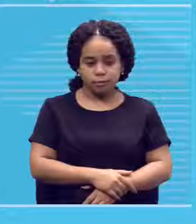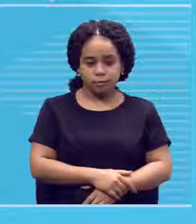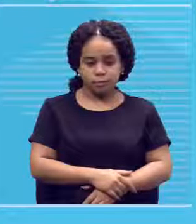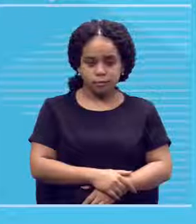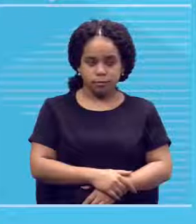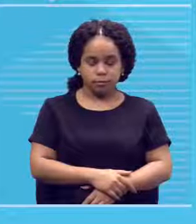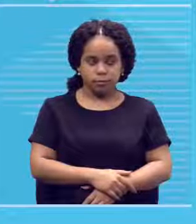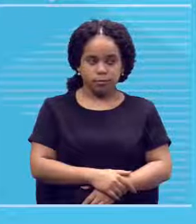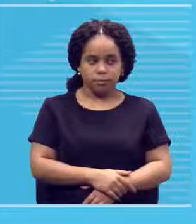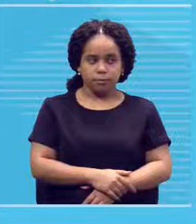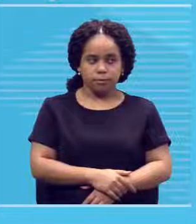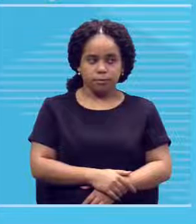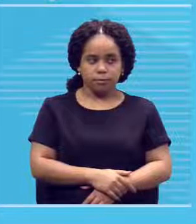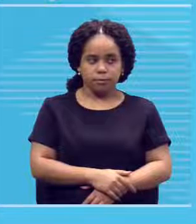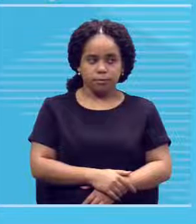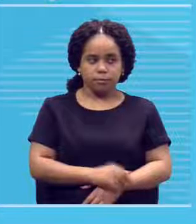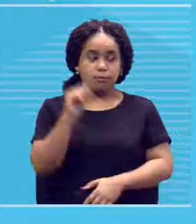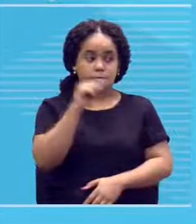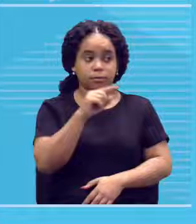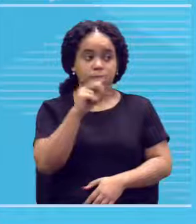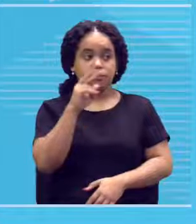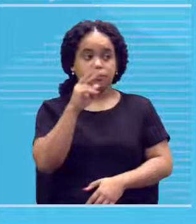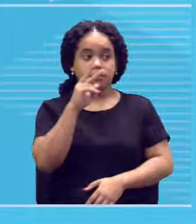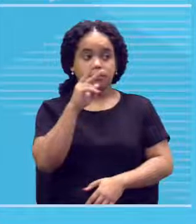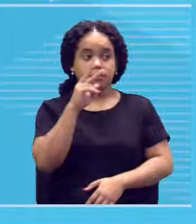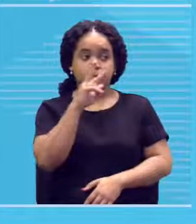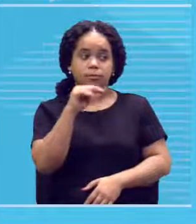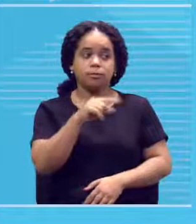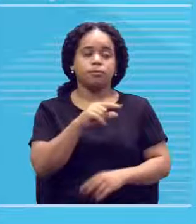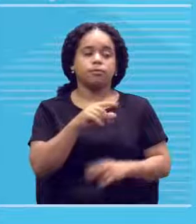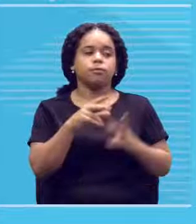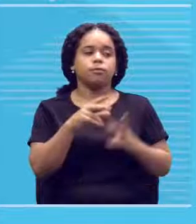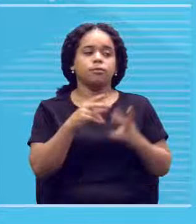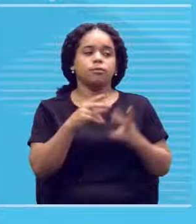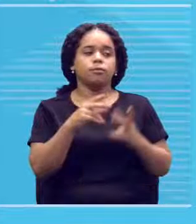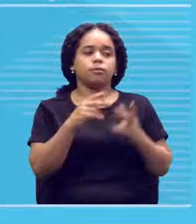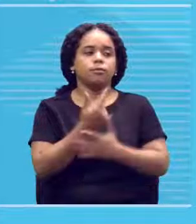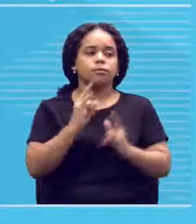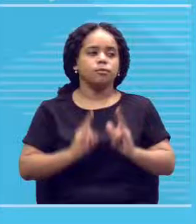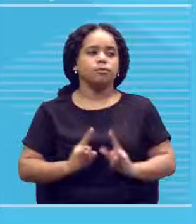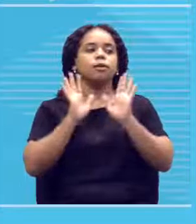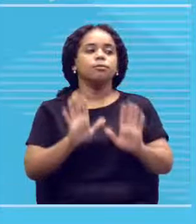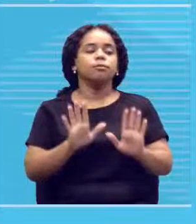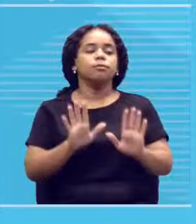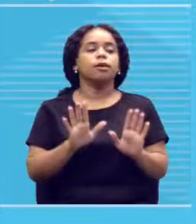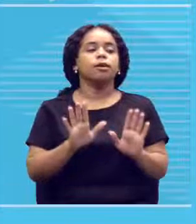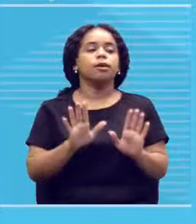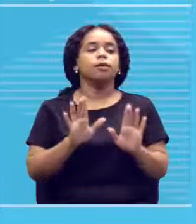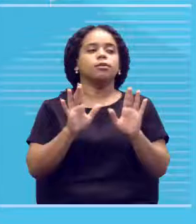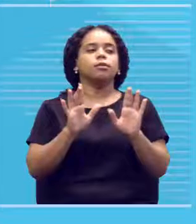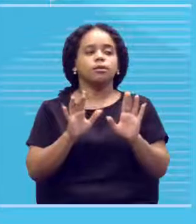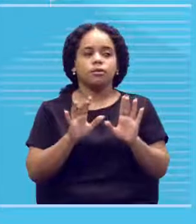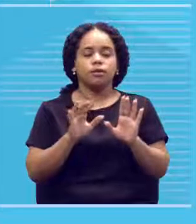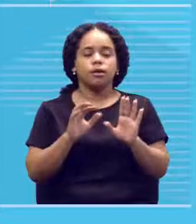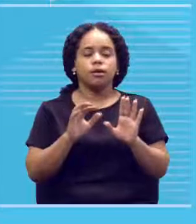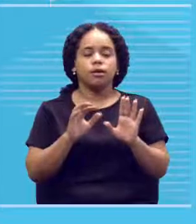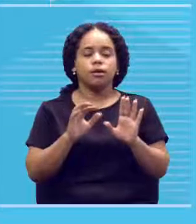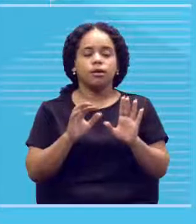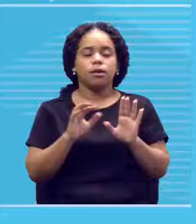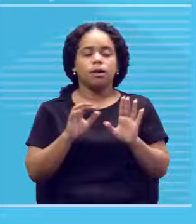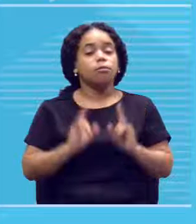vamos lá ó ele ia adquirir um apartamento mas apartamento né